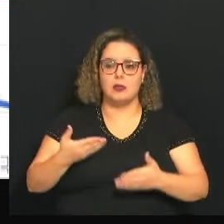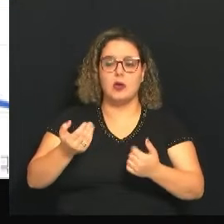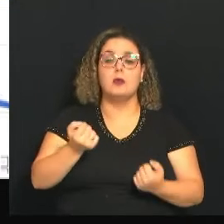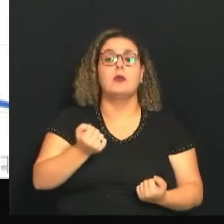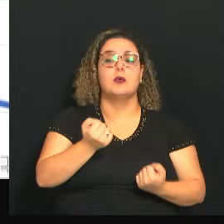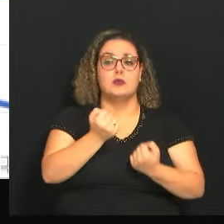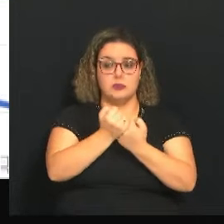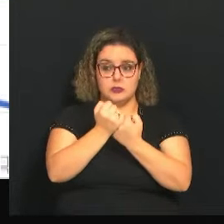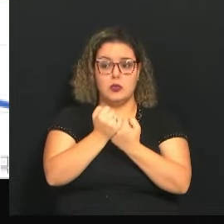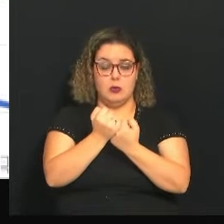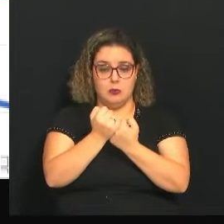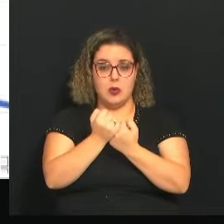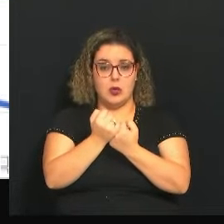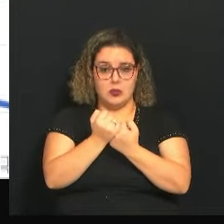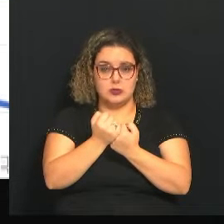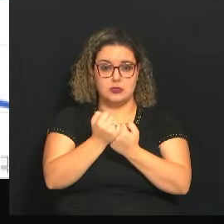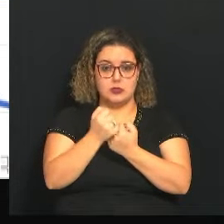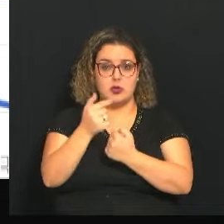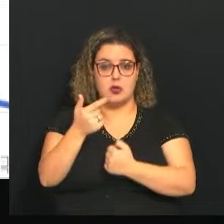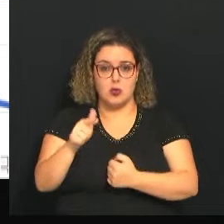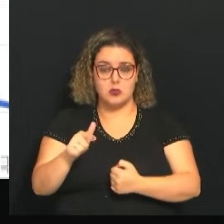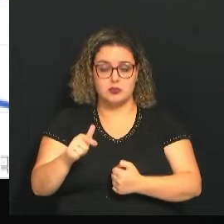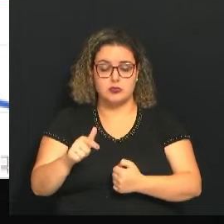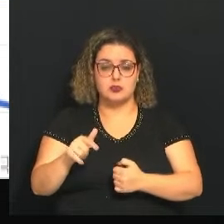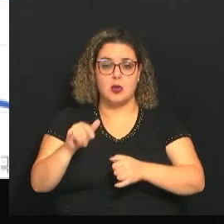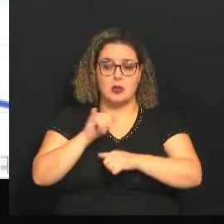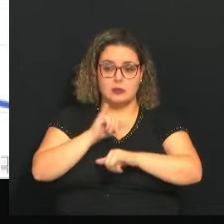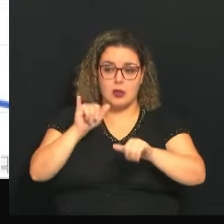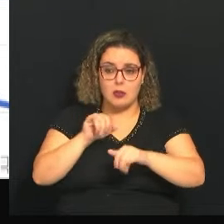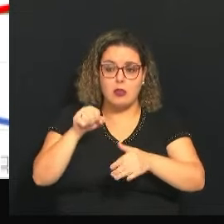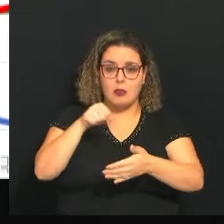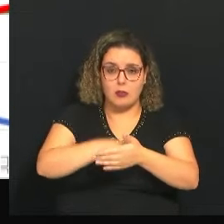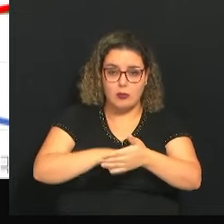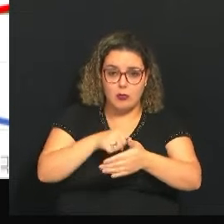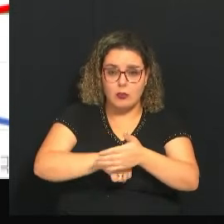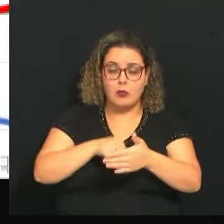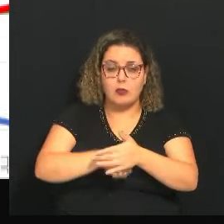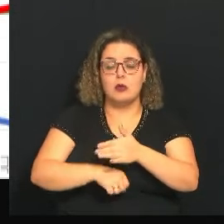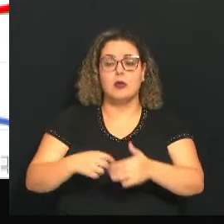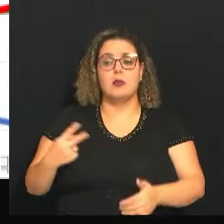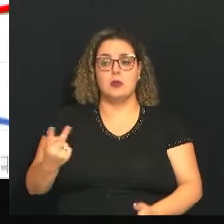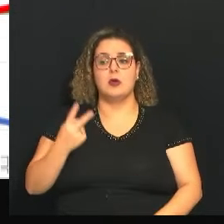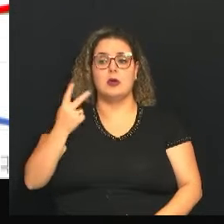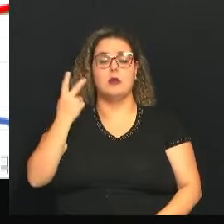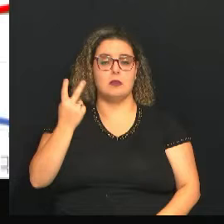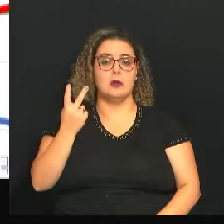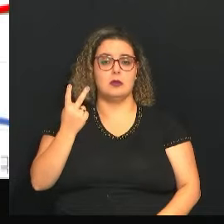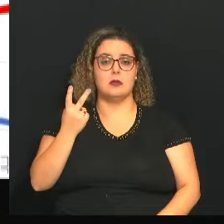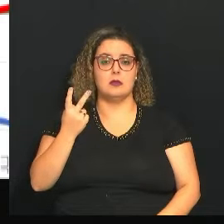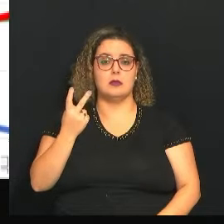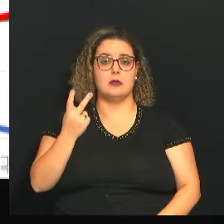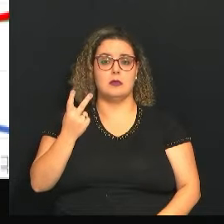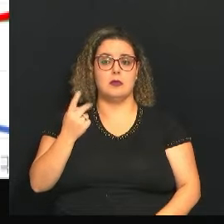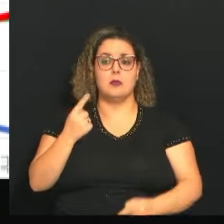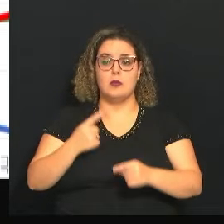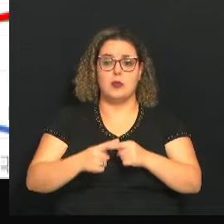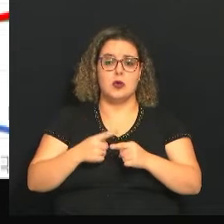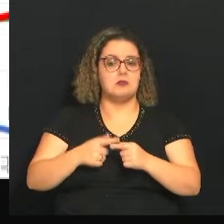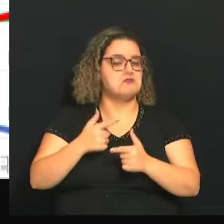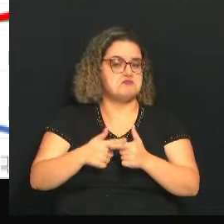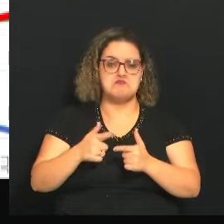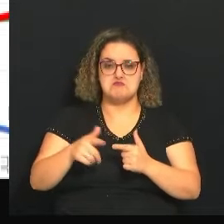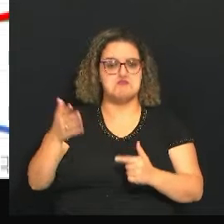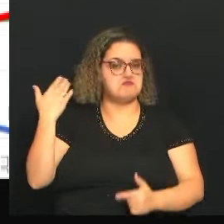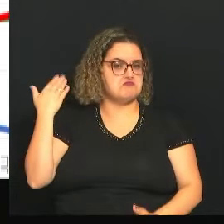né, para a gente seguir nessa campanha, na luta por essa valorização, porque já não era problema no passado,